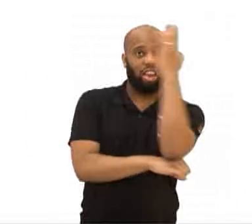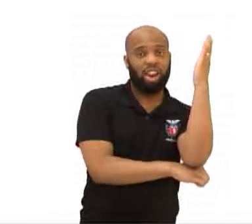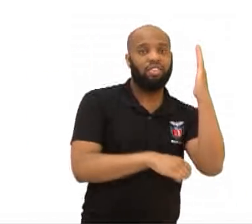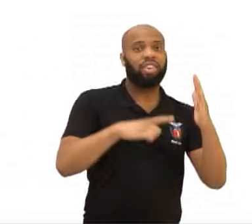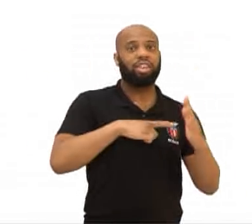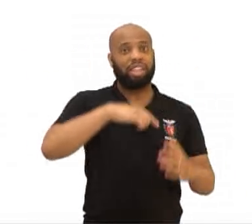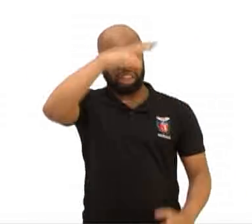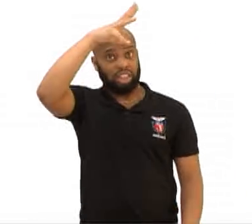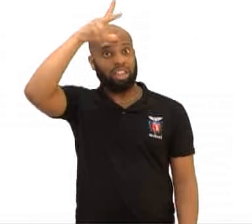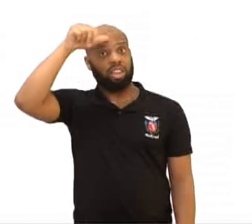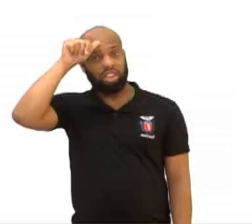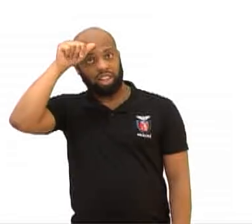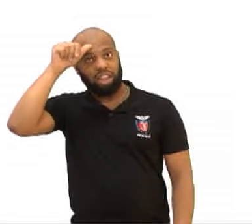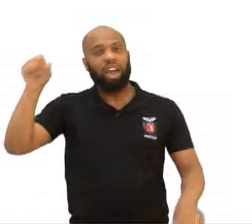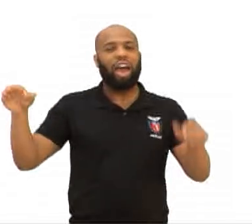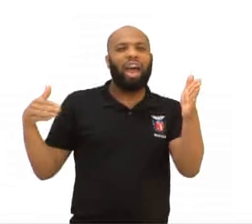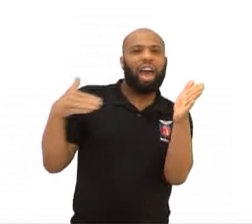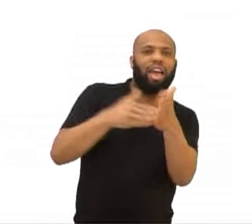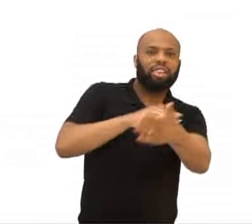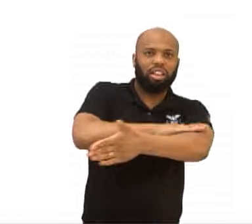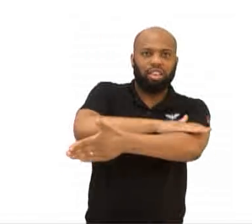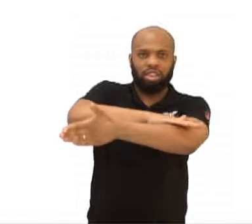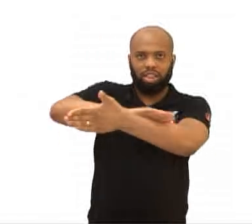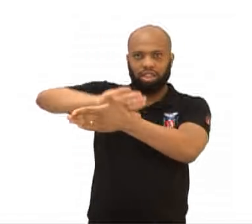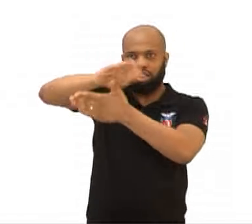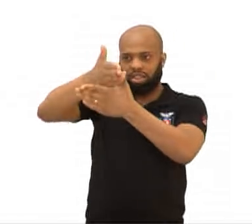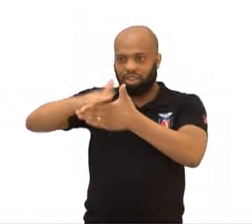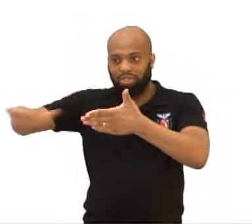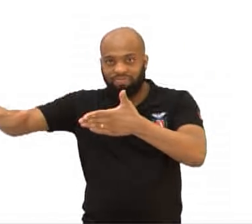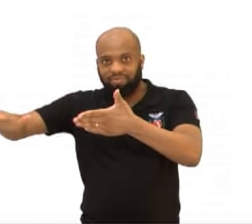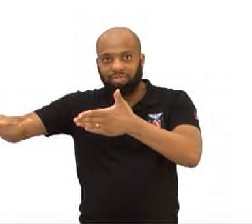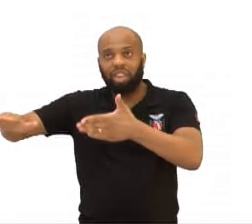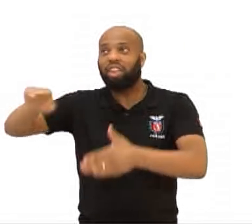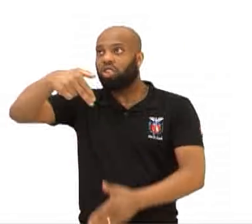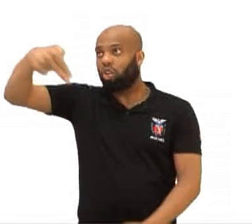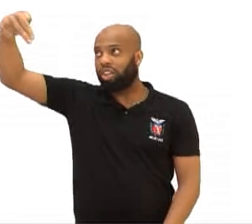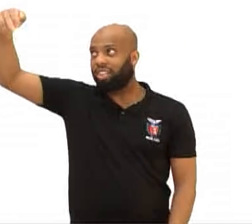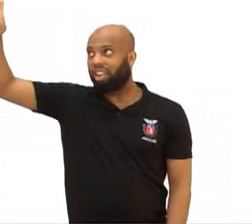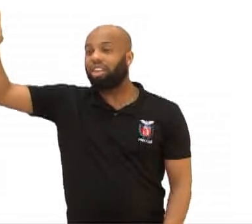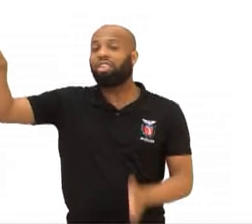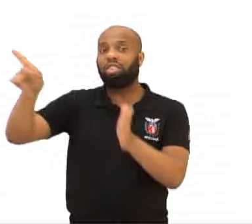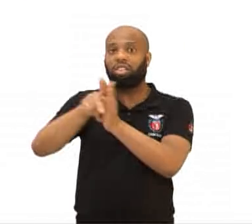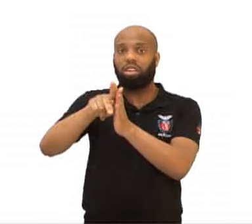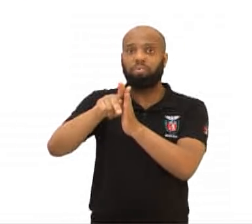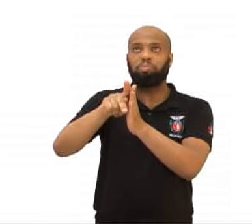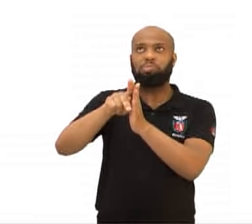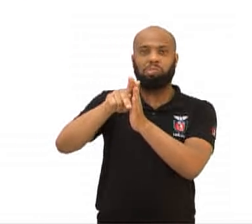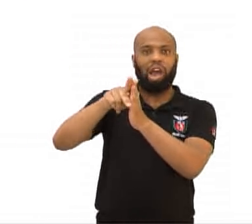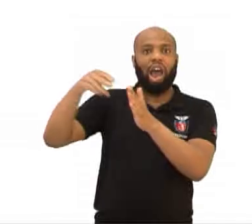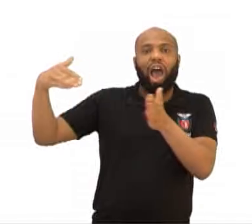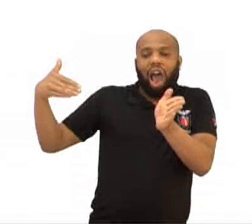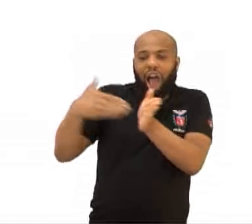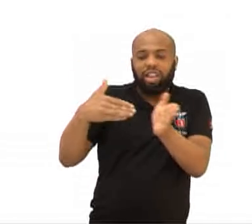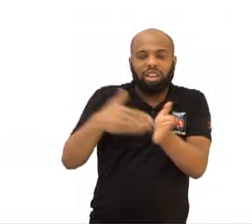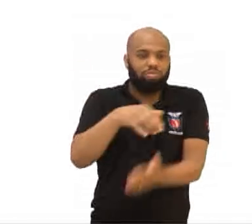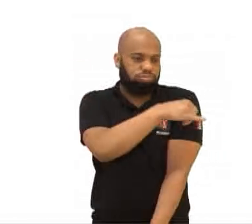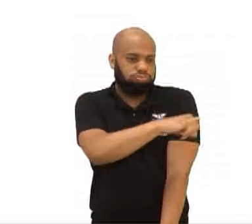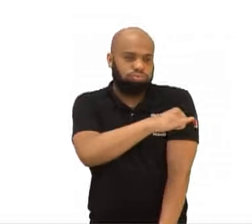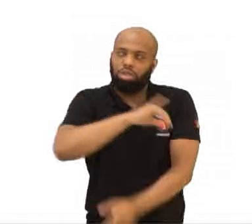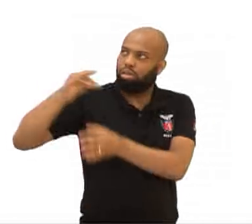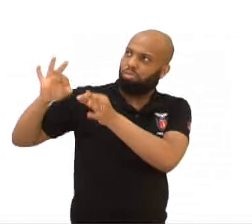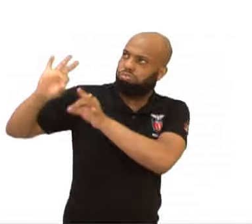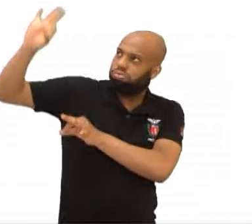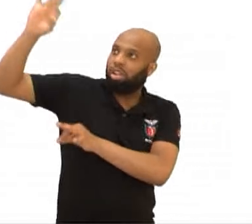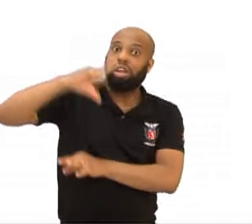a região amazônica até a Mata Atlântica, do nordeste do Brasil ao Rio de Janeiro, que chega a ter até 12 metros